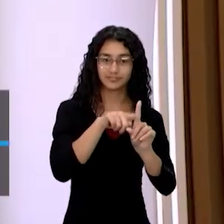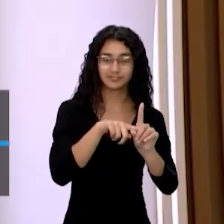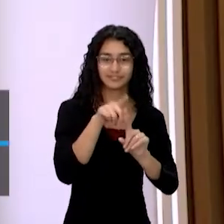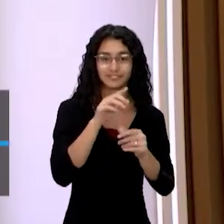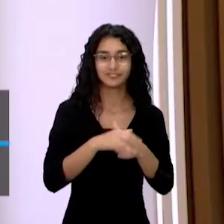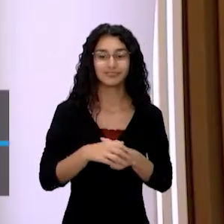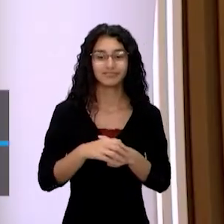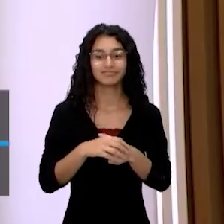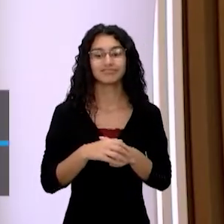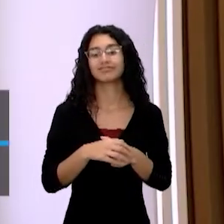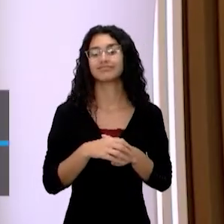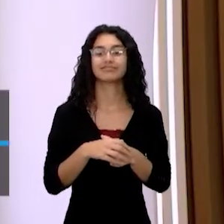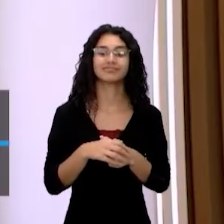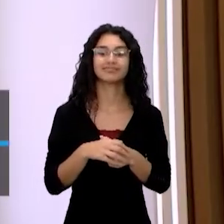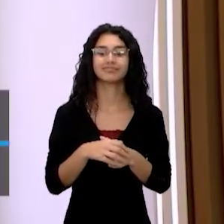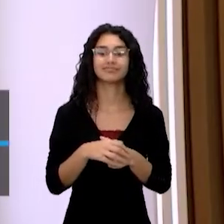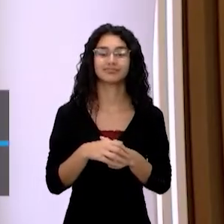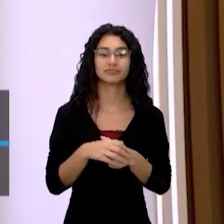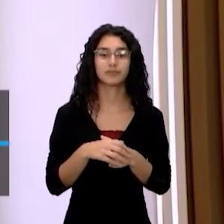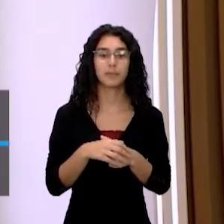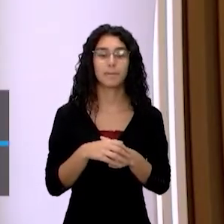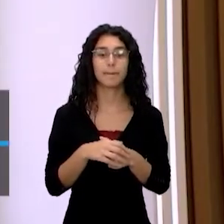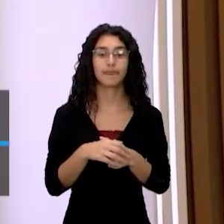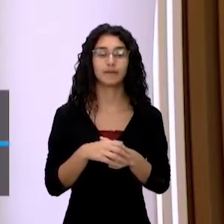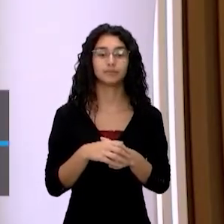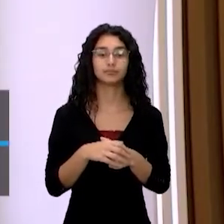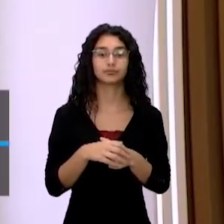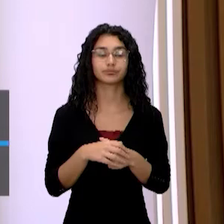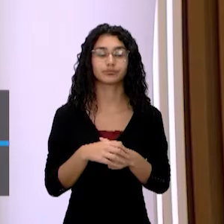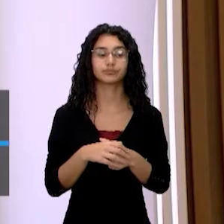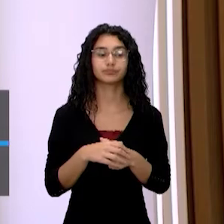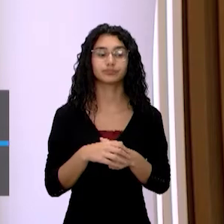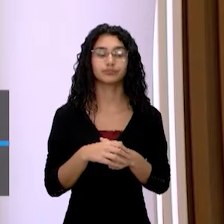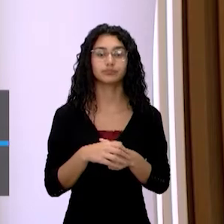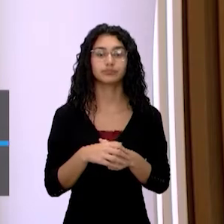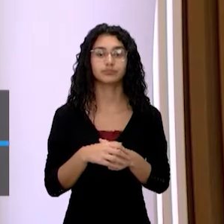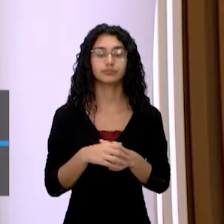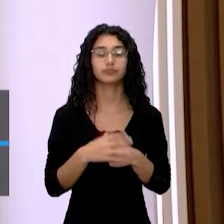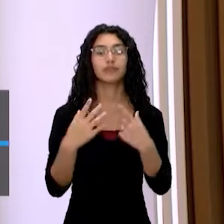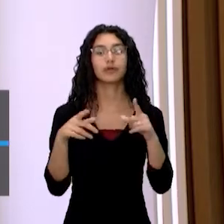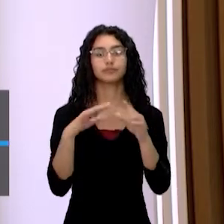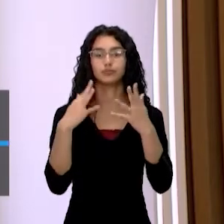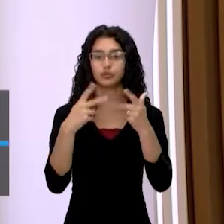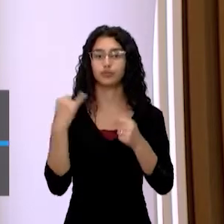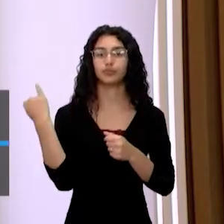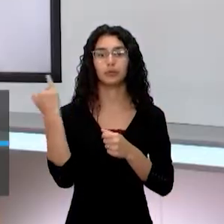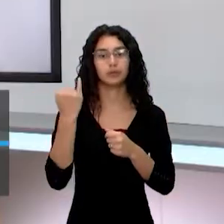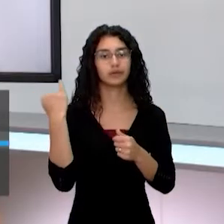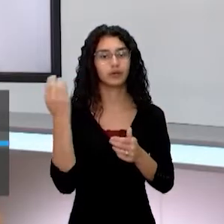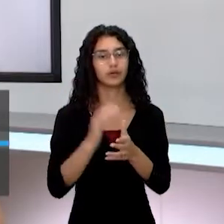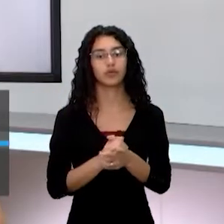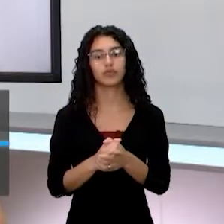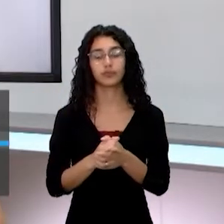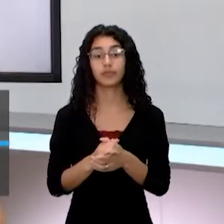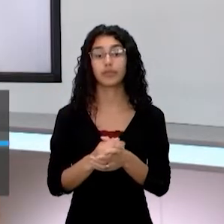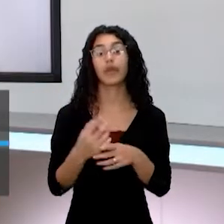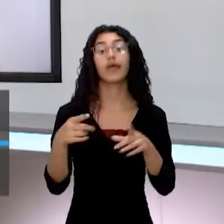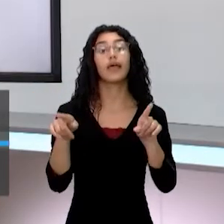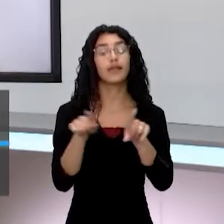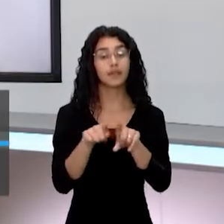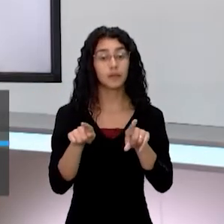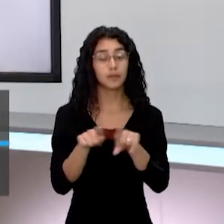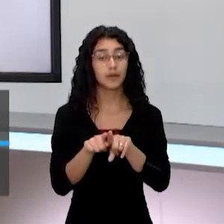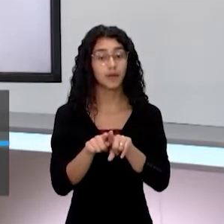mesmo da luminosidade em si, né? Isso mesmo. Então isso é importante. E a questão também de...